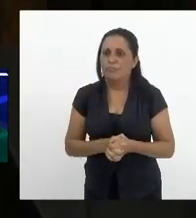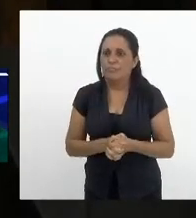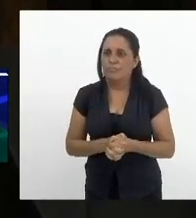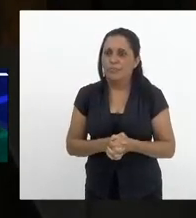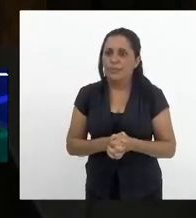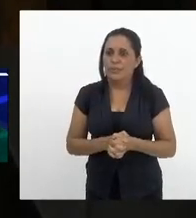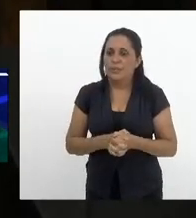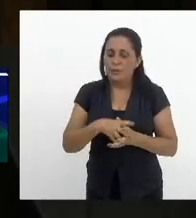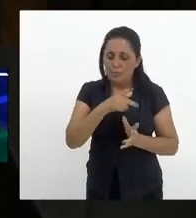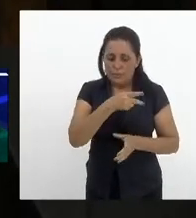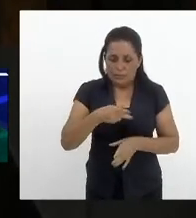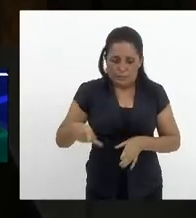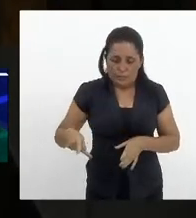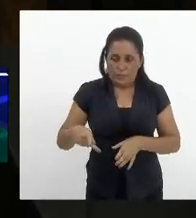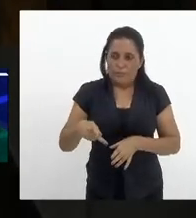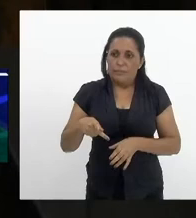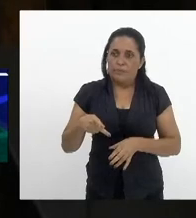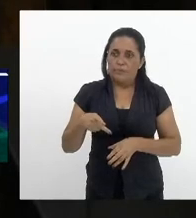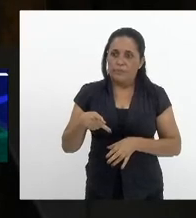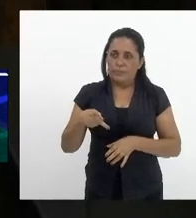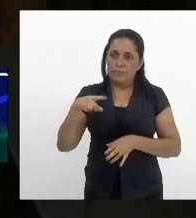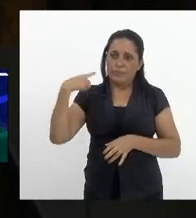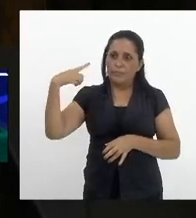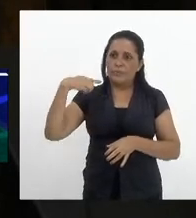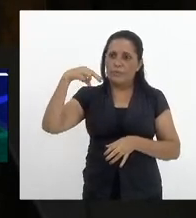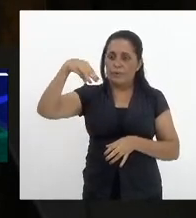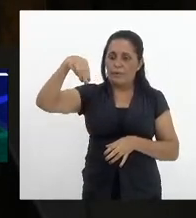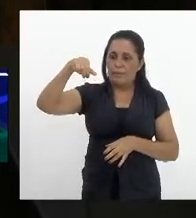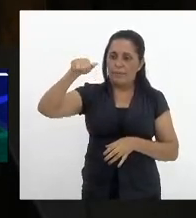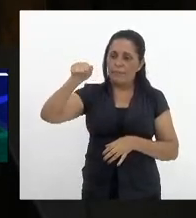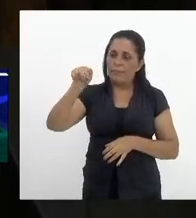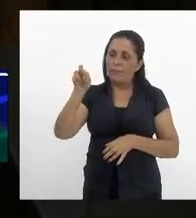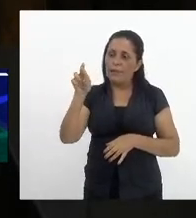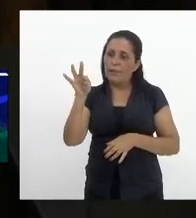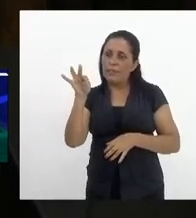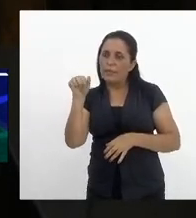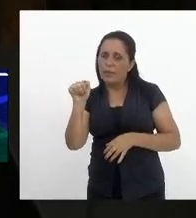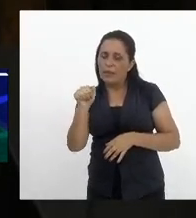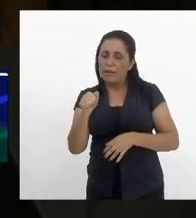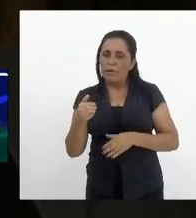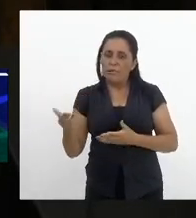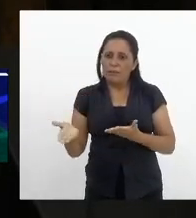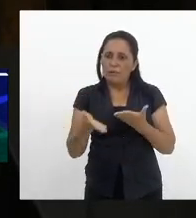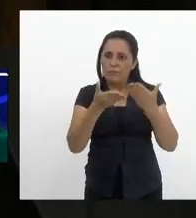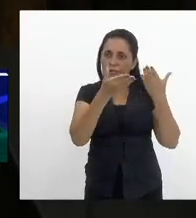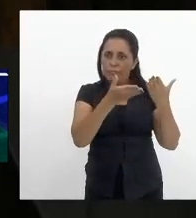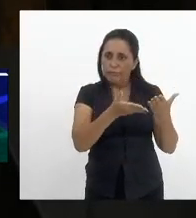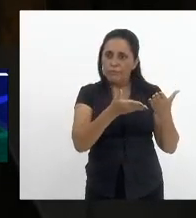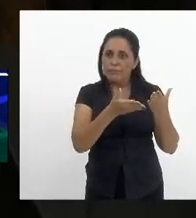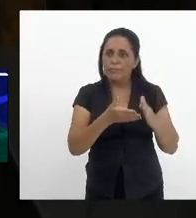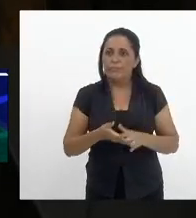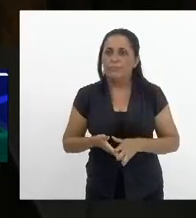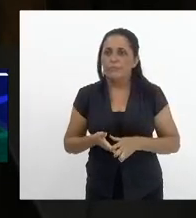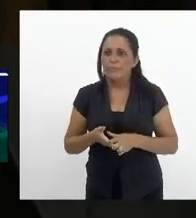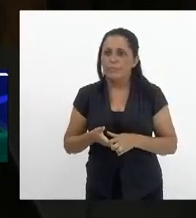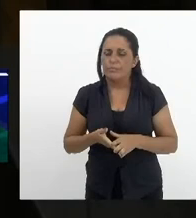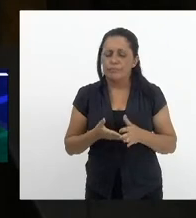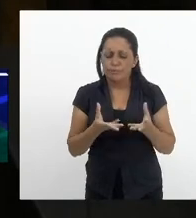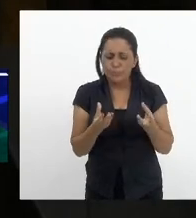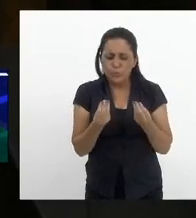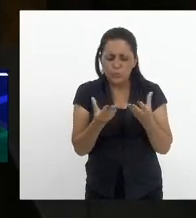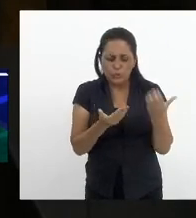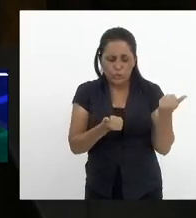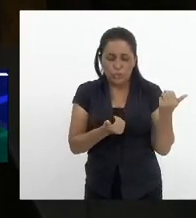Senhora Presidente, deputada Marta Rocha, Vossa Excelência ainda é muito jovem,